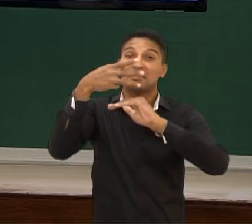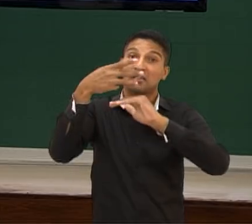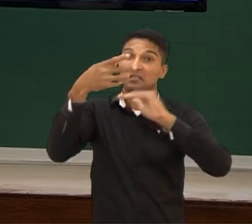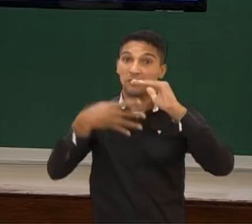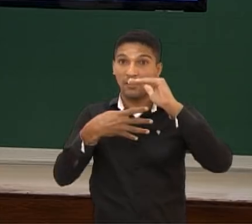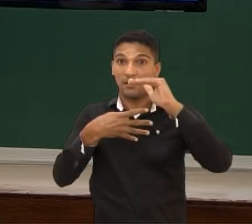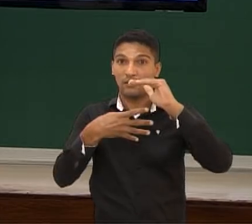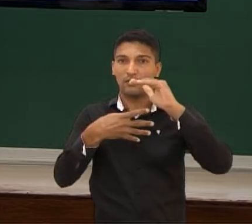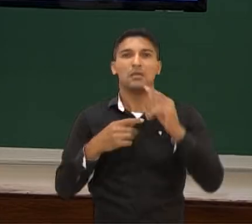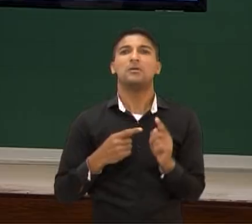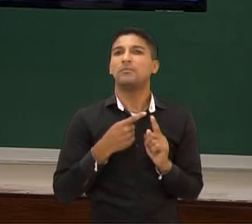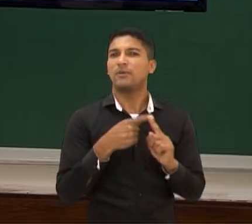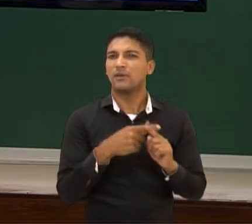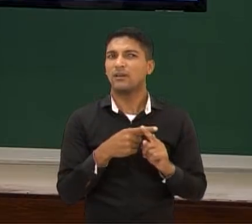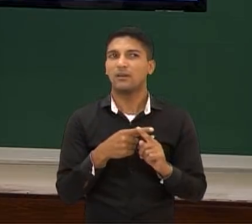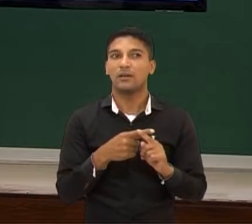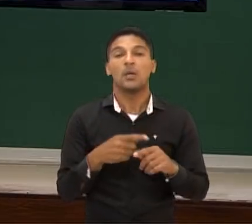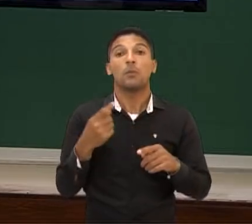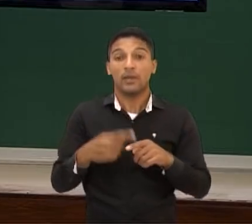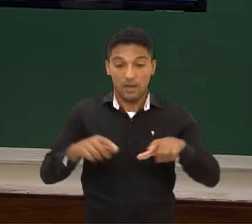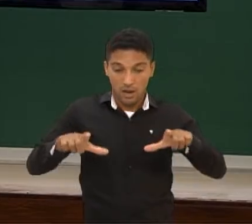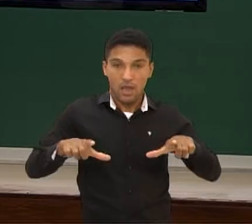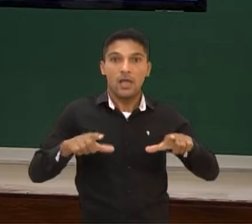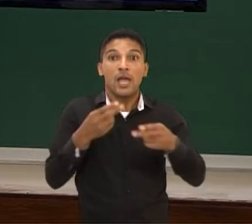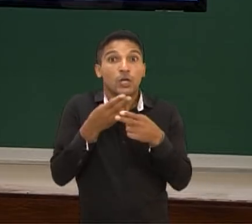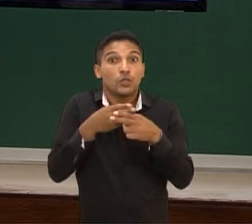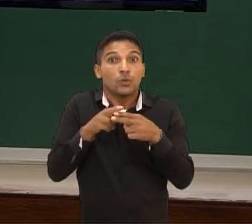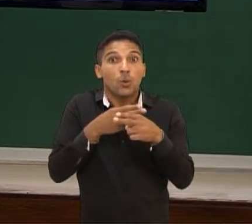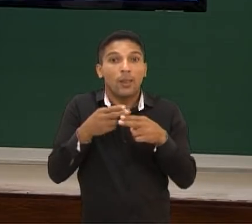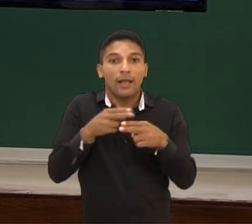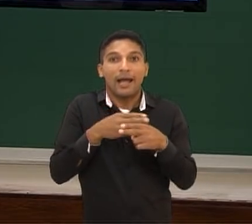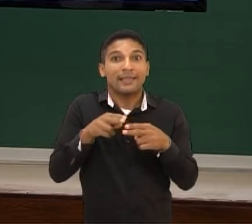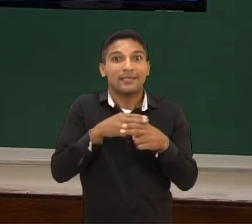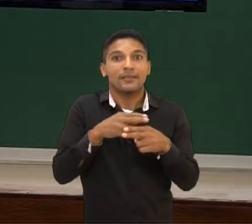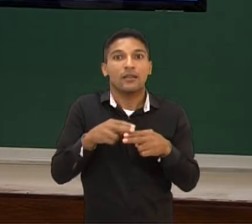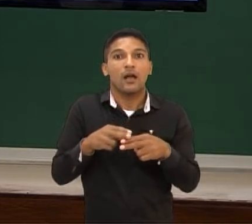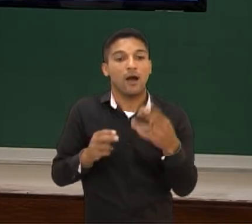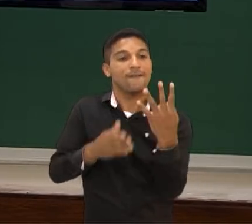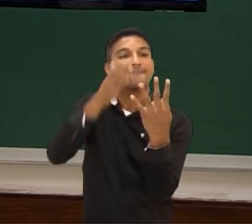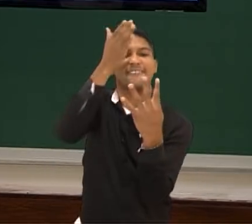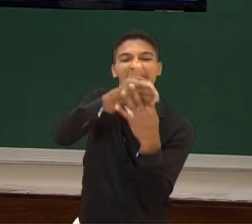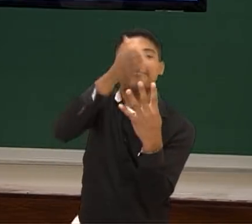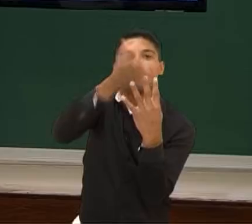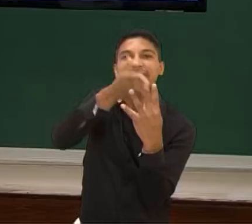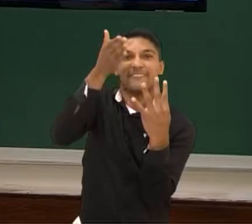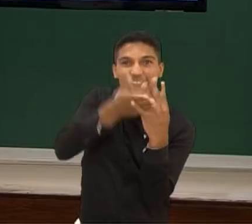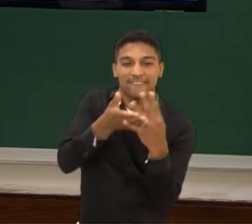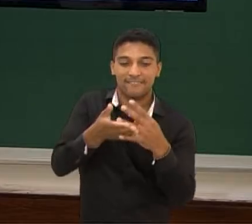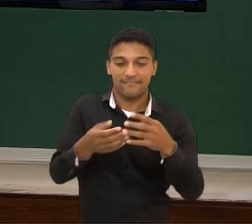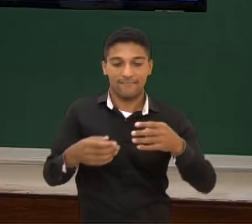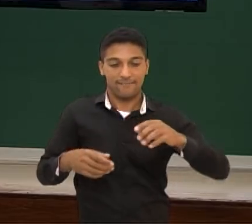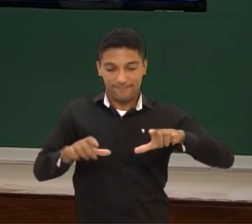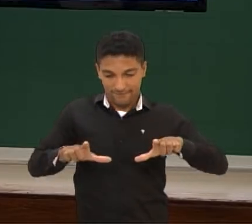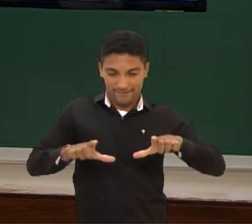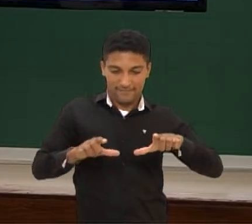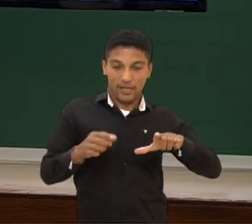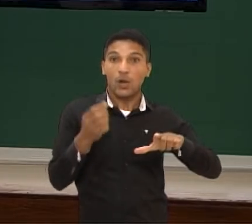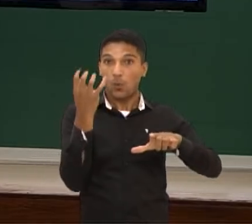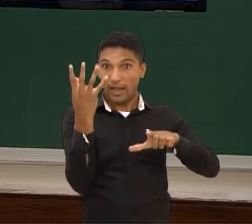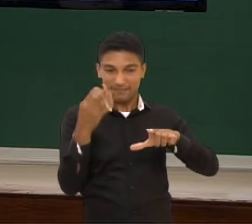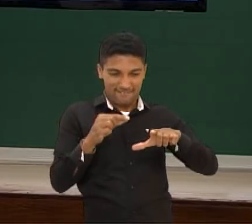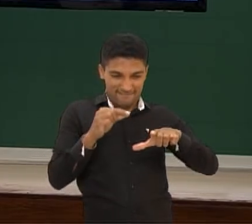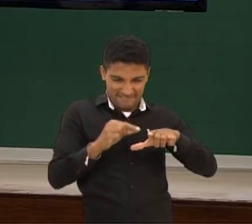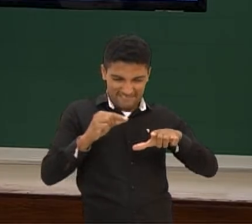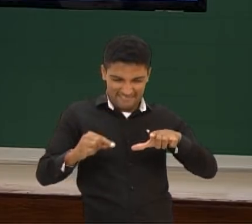é 3/4? Porque o chocolate está dividido em 4 partes. Como que a prof falou para vocês?